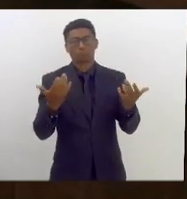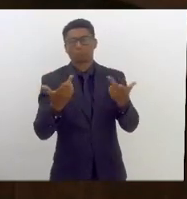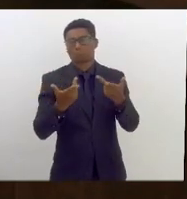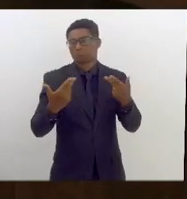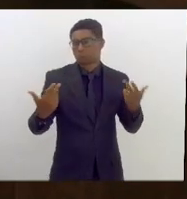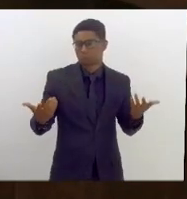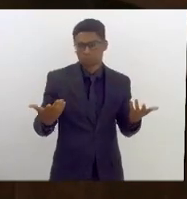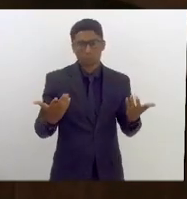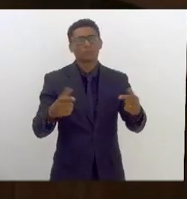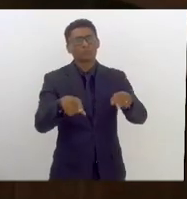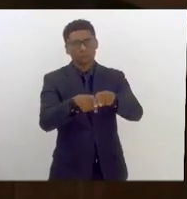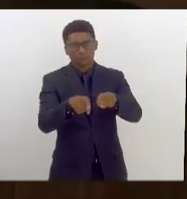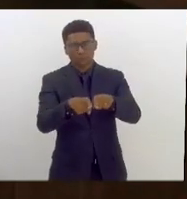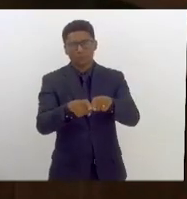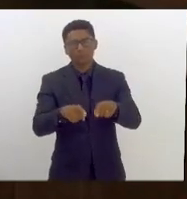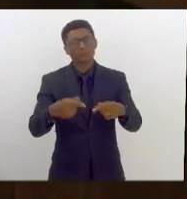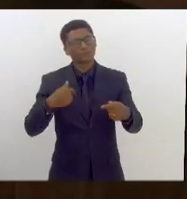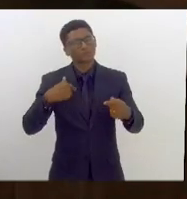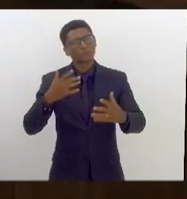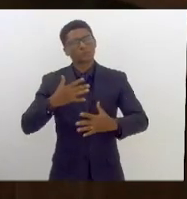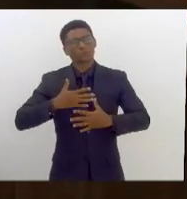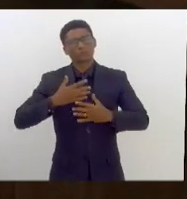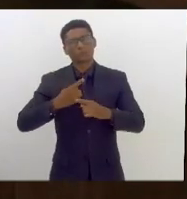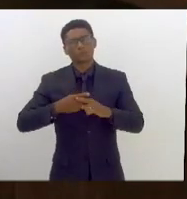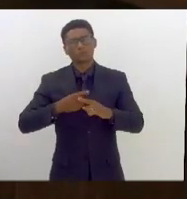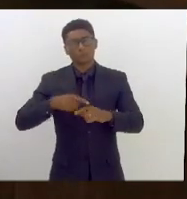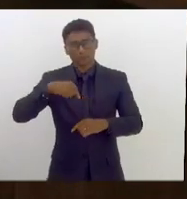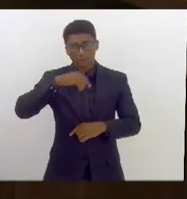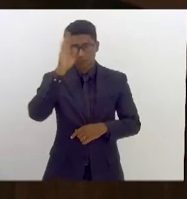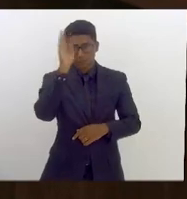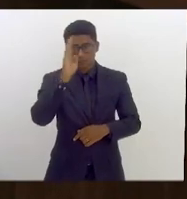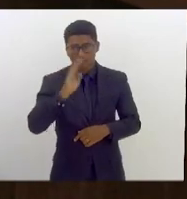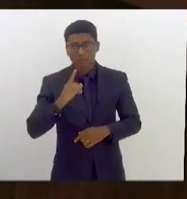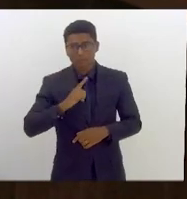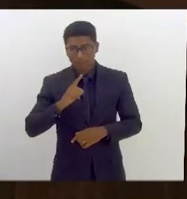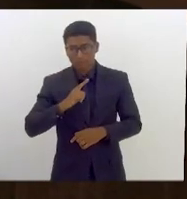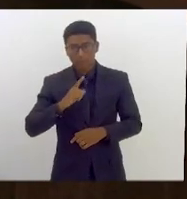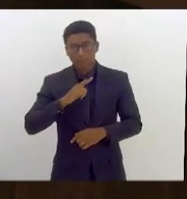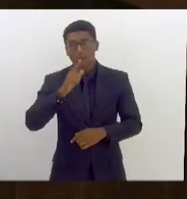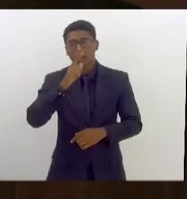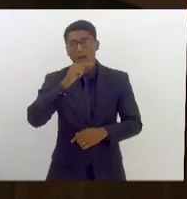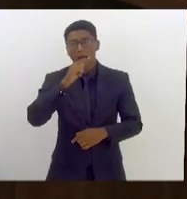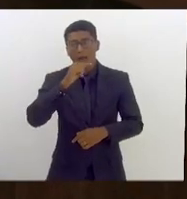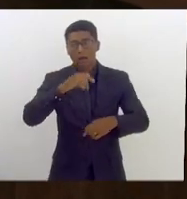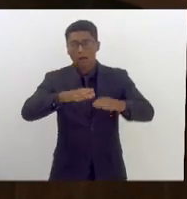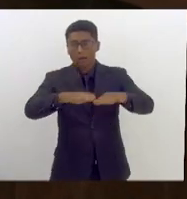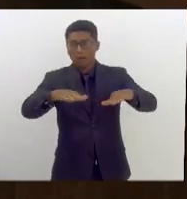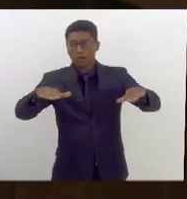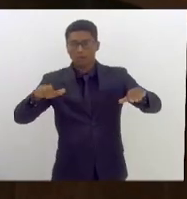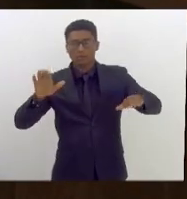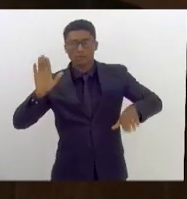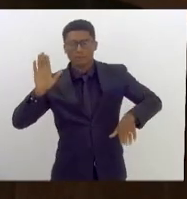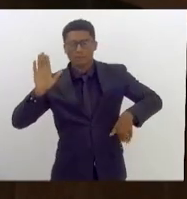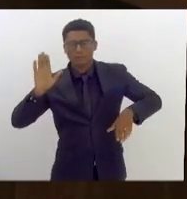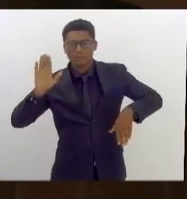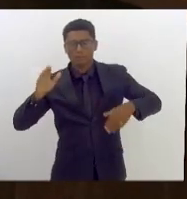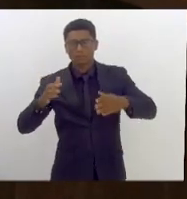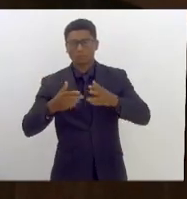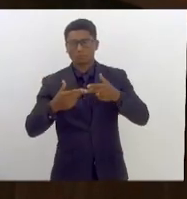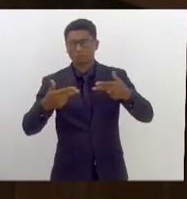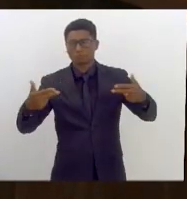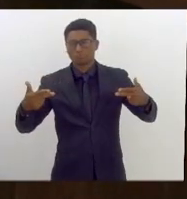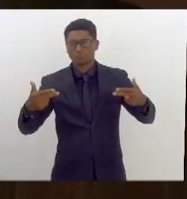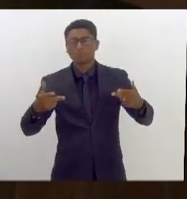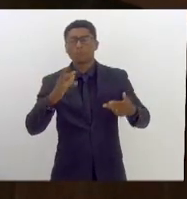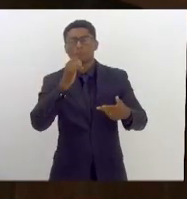deputada Tiaju, que o Brasil tenha toda essa costa e na alimentação, por exemplo, de crianças na merenda escolar, o pescado